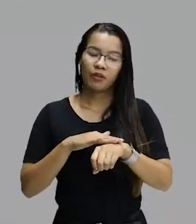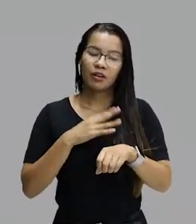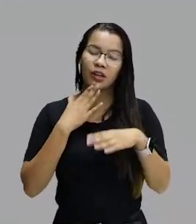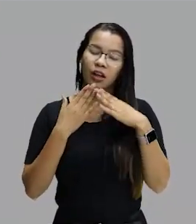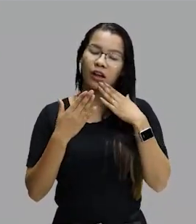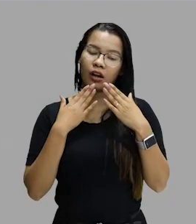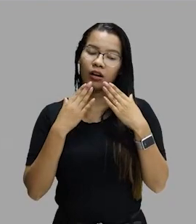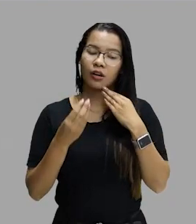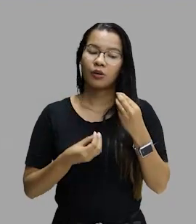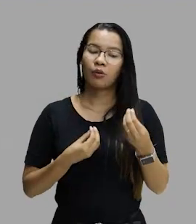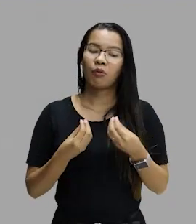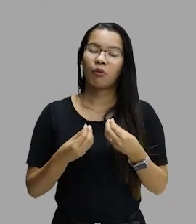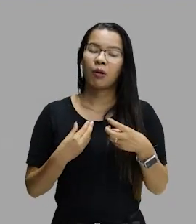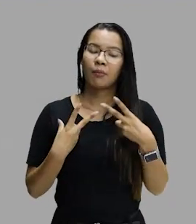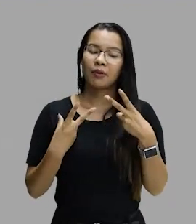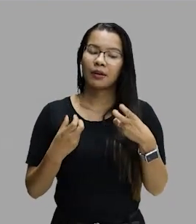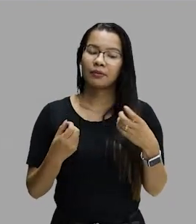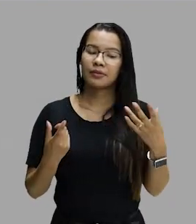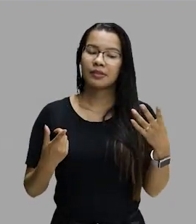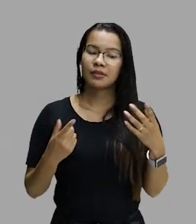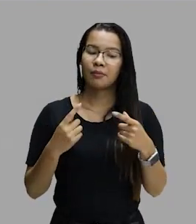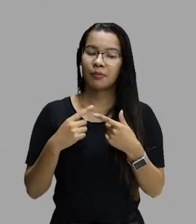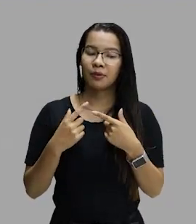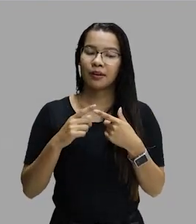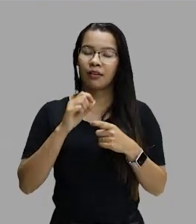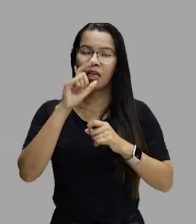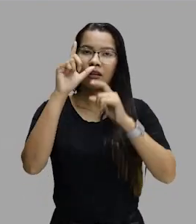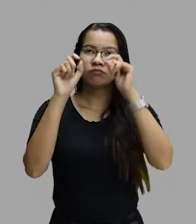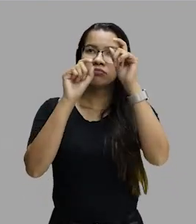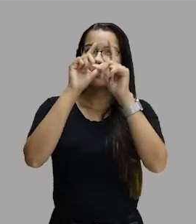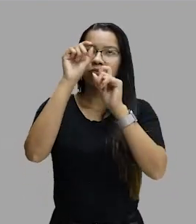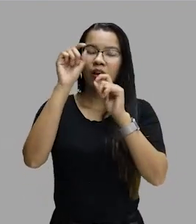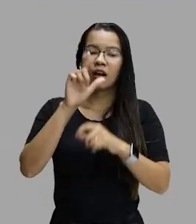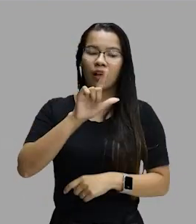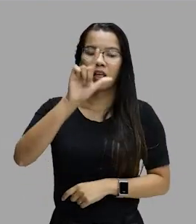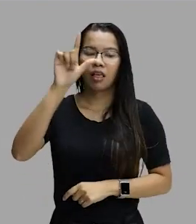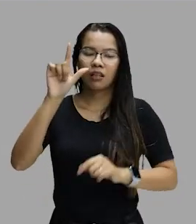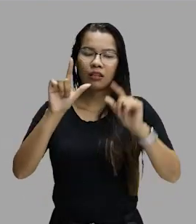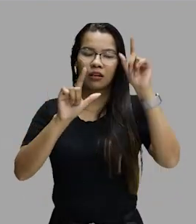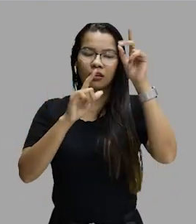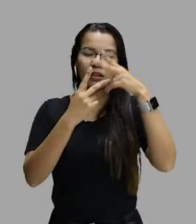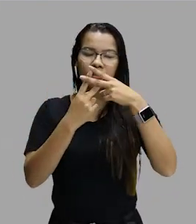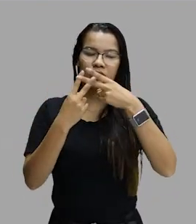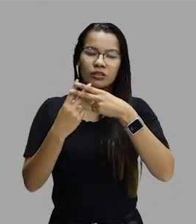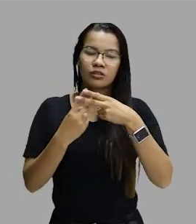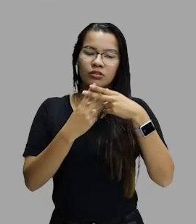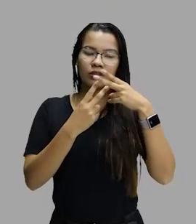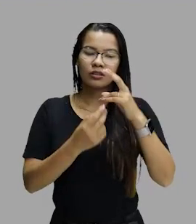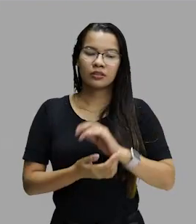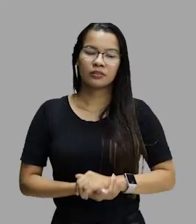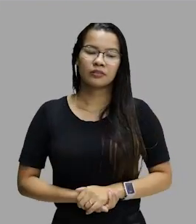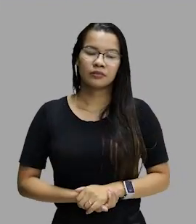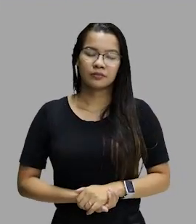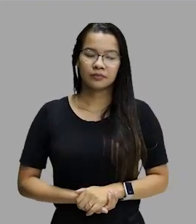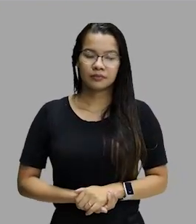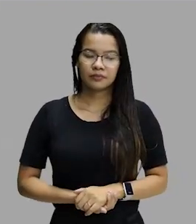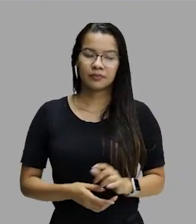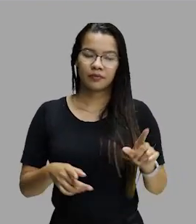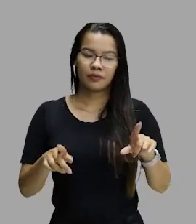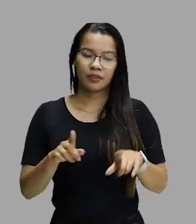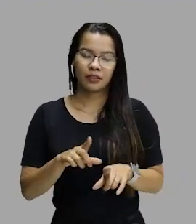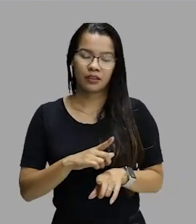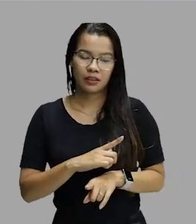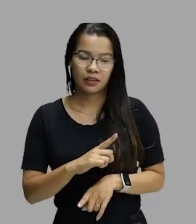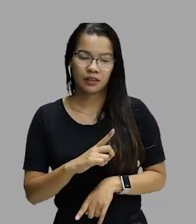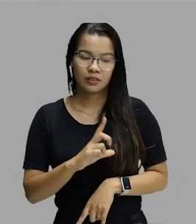Como que eu percebo isso? Olha, saem letras, saem hashtags, né, saem, tem